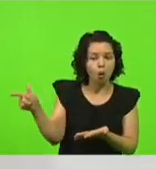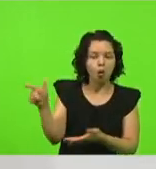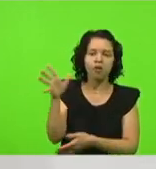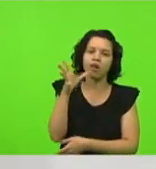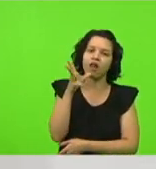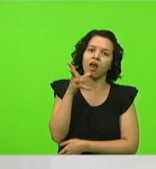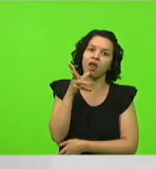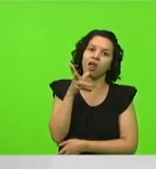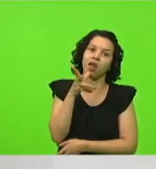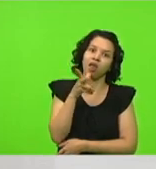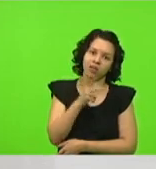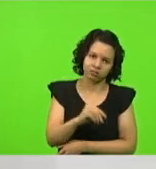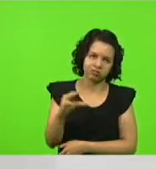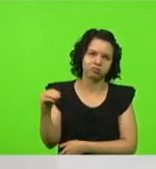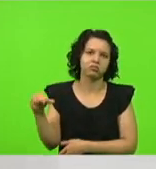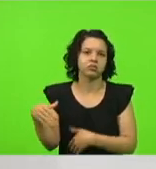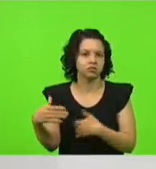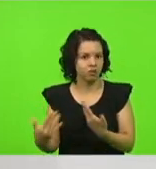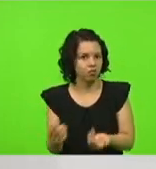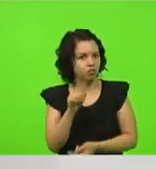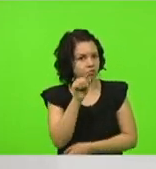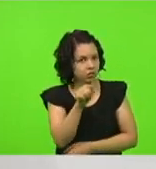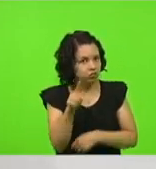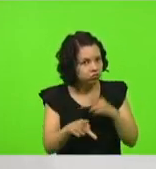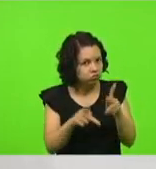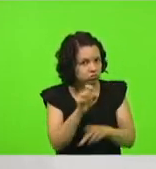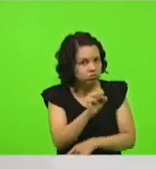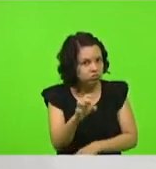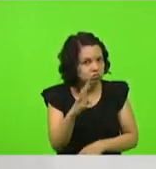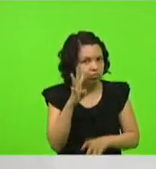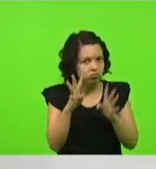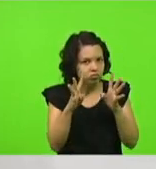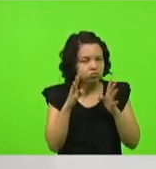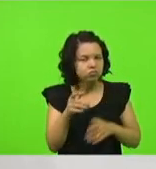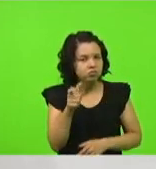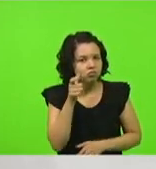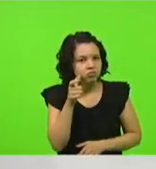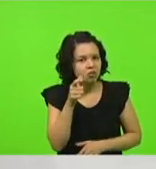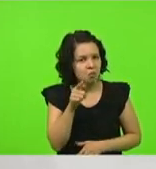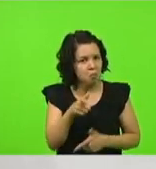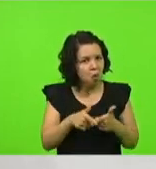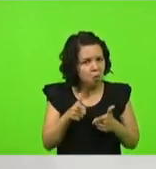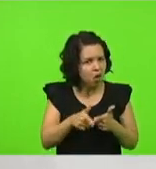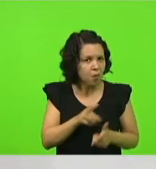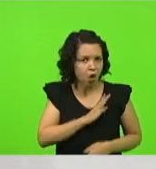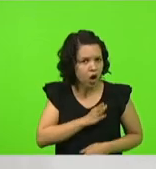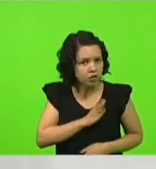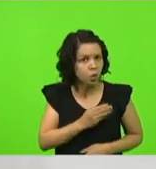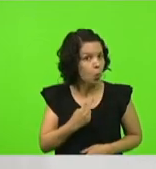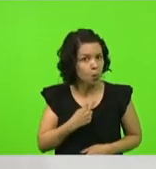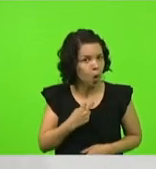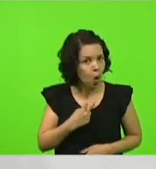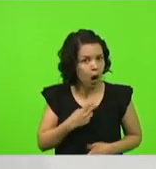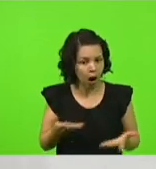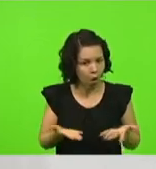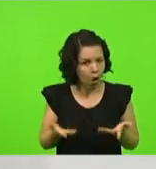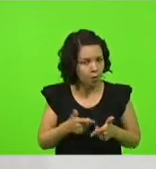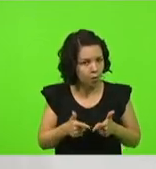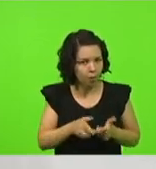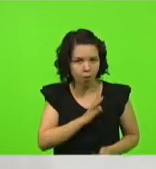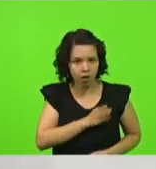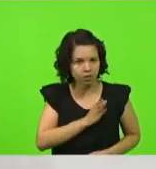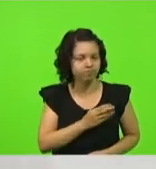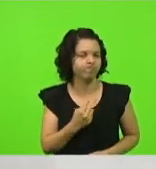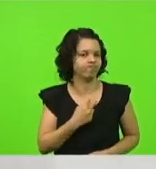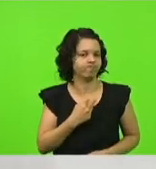Então, catarinense, você que está me vendo, não tenha problemas com o seu coração, não tenha problemas cardíacos agora, porque você não tem